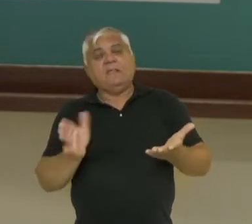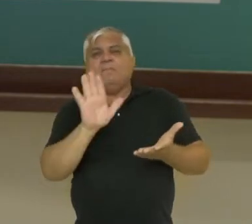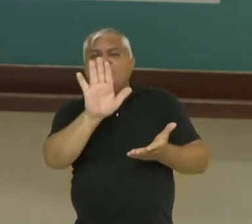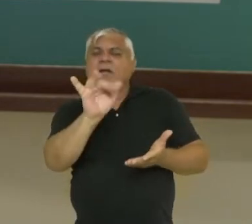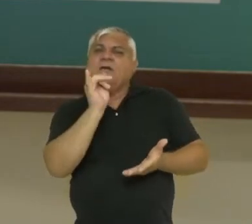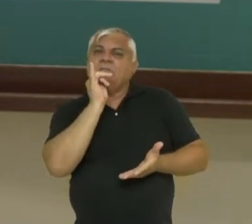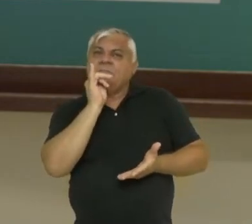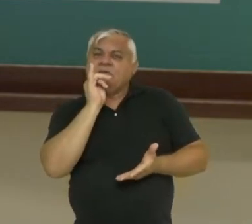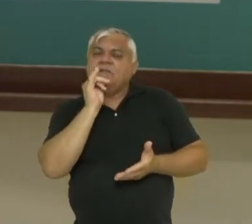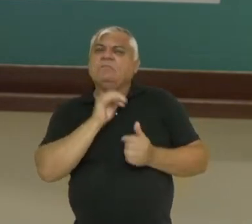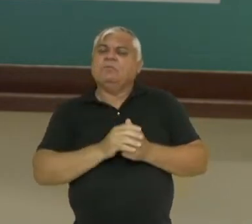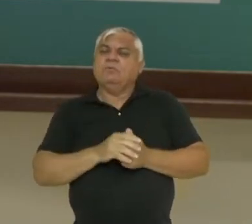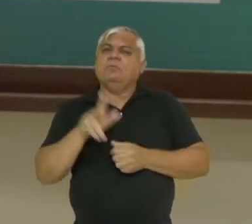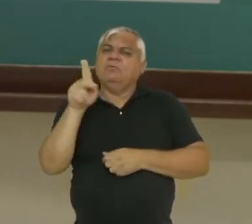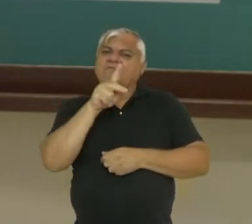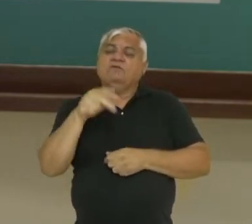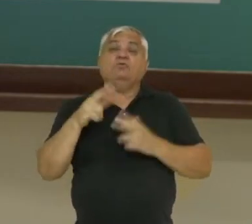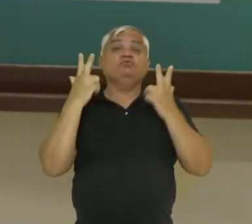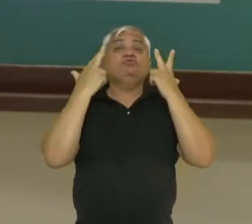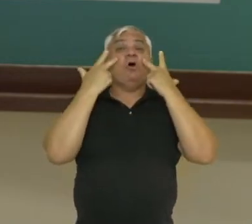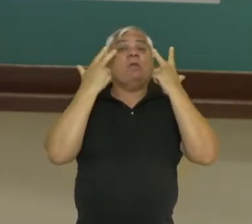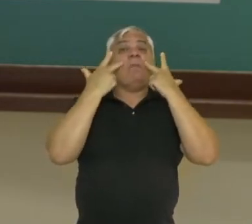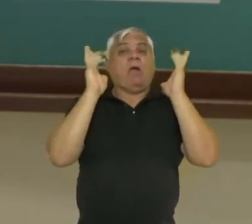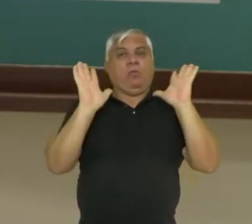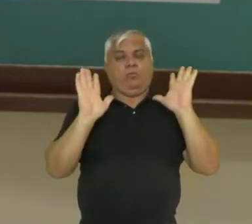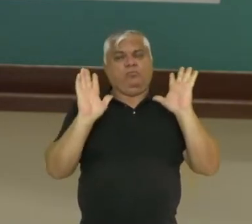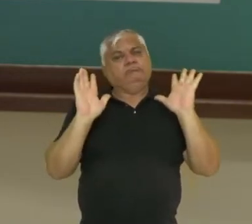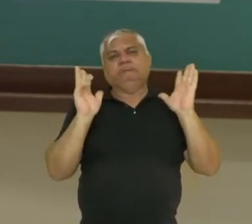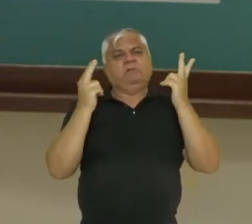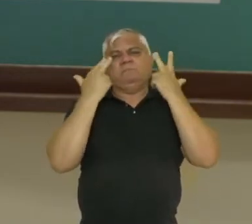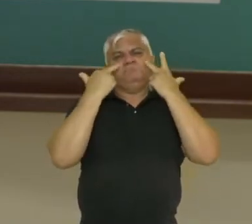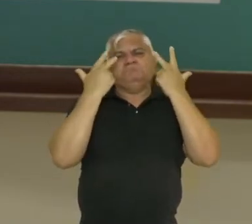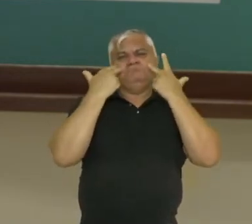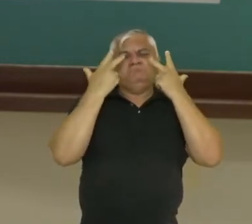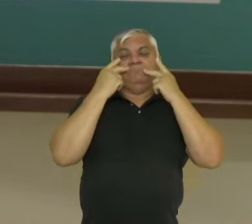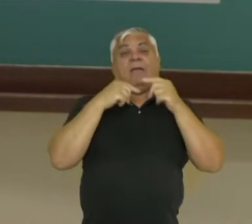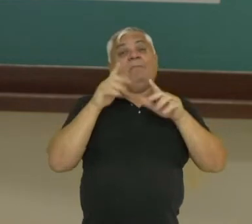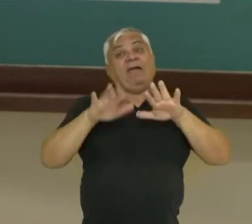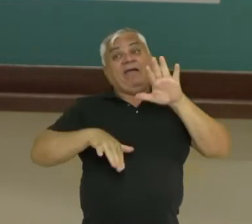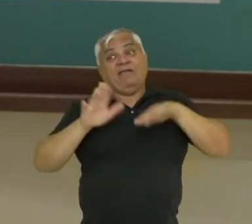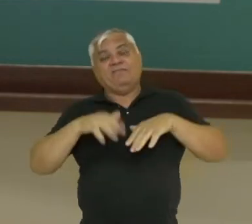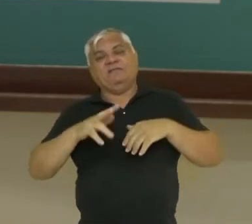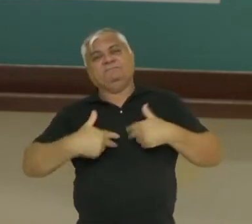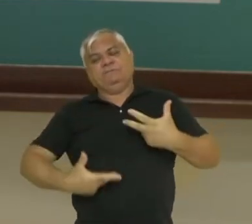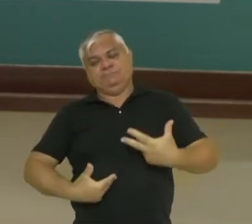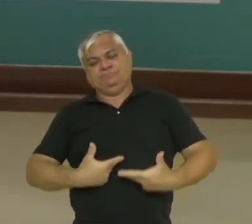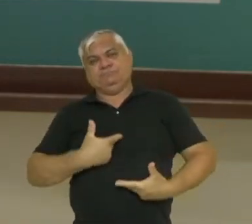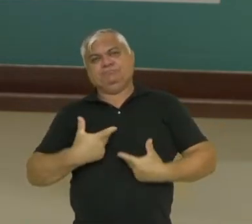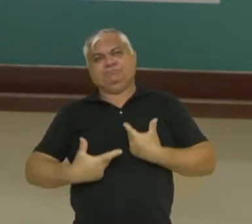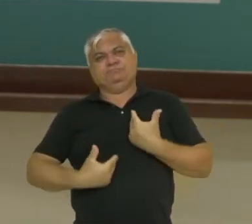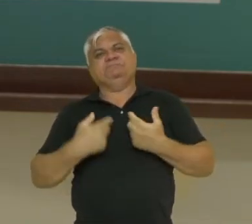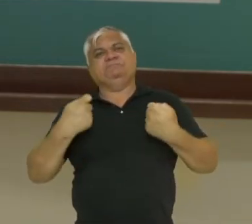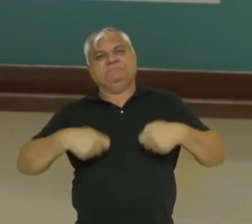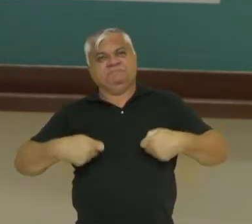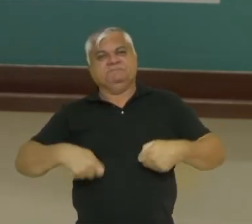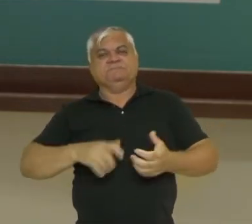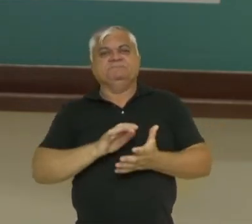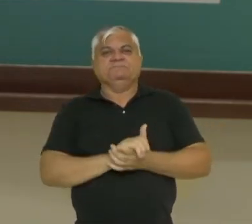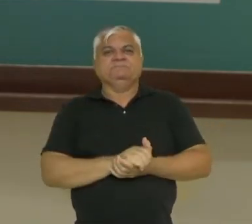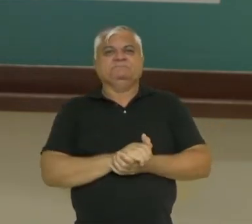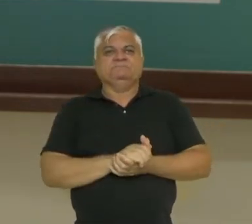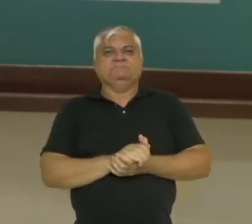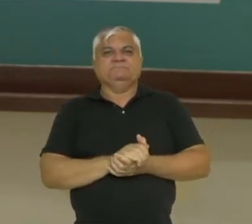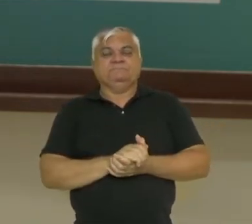daí isso a professora está falando num parto normal. Tem situações que aí precisam, ser cesáreas. No